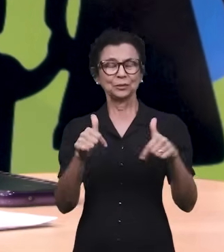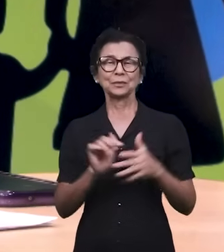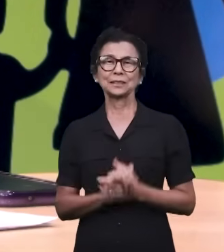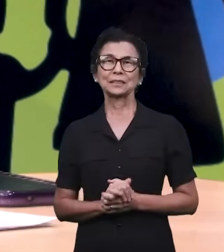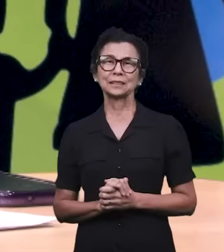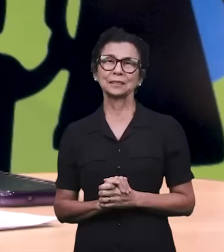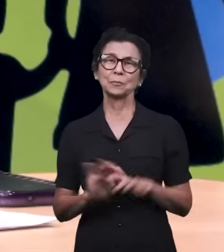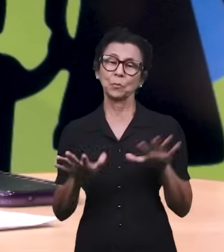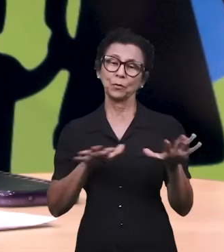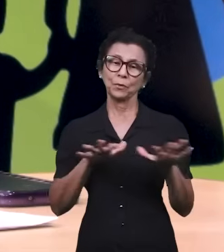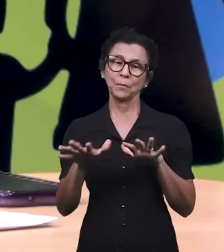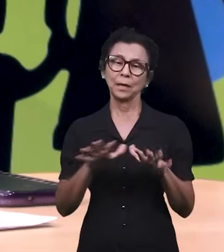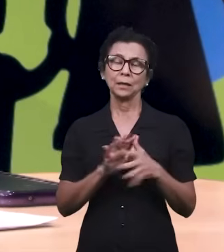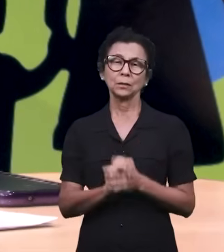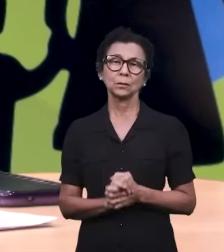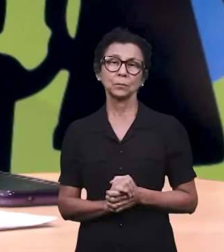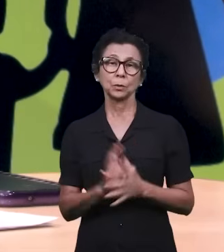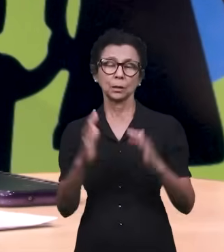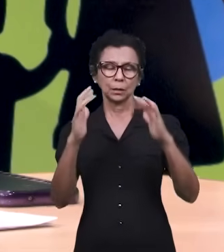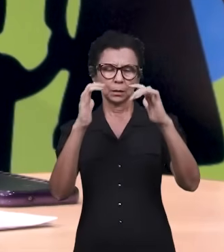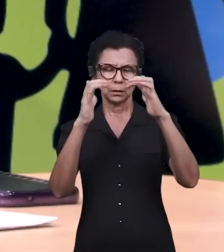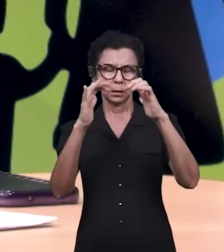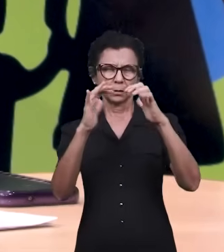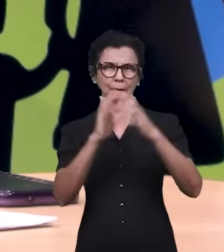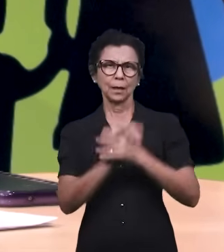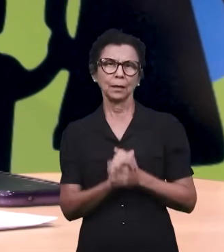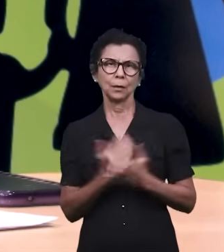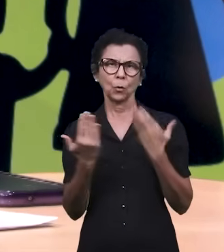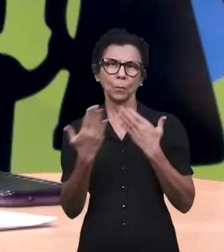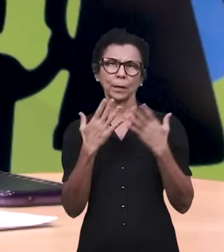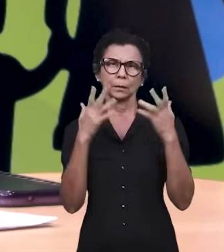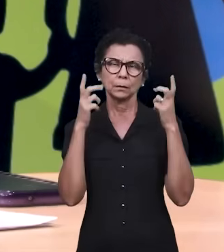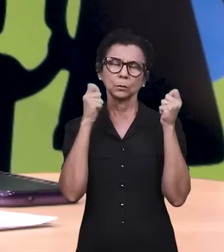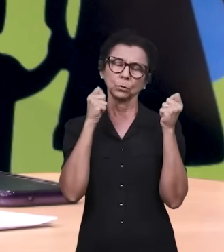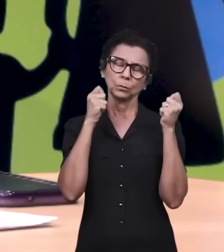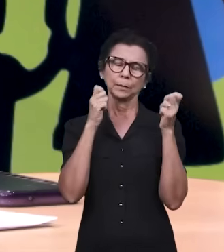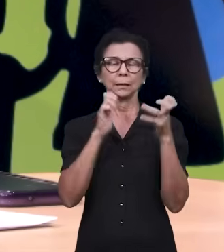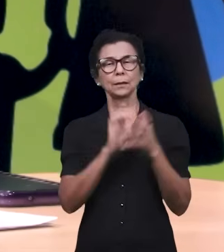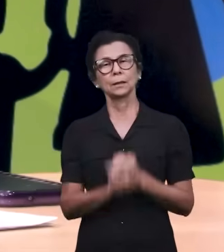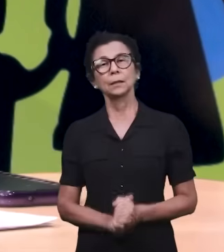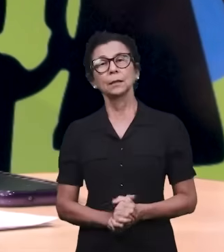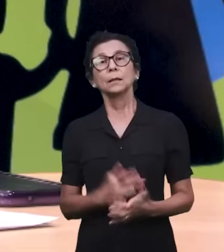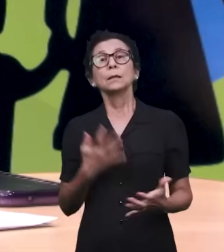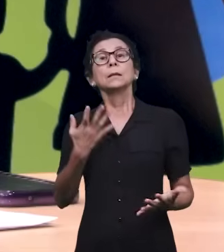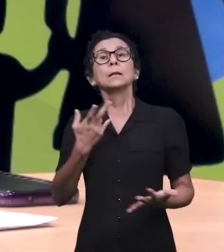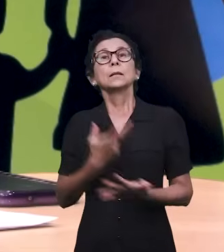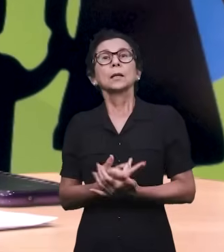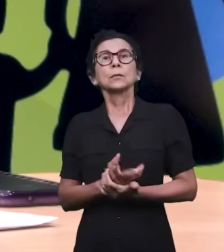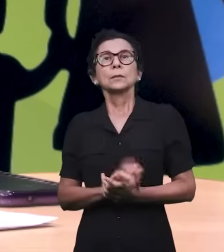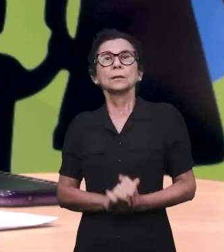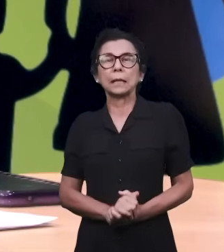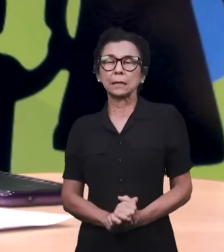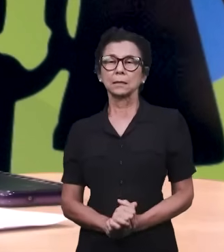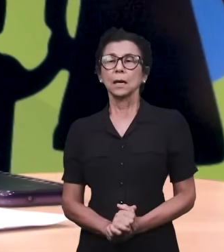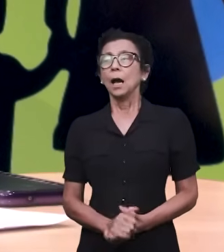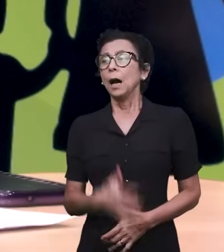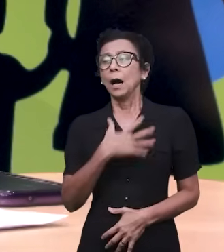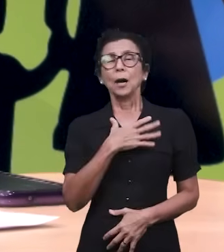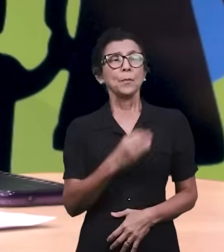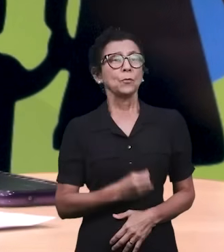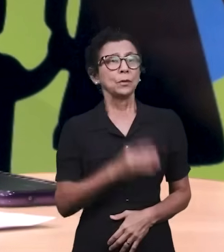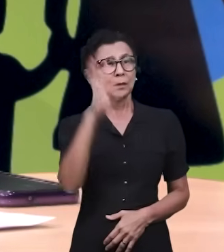na tela, eles vão dormir. E aí o que acontece? Muitos chegam em consultórios dizendo: meu filho tem TDAH, meu filho